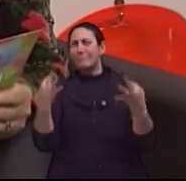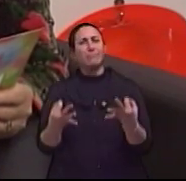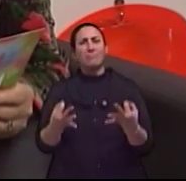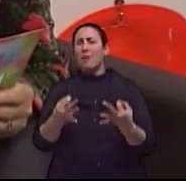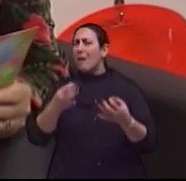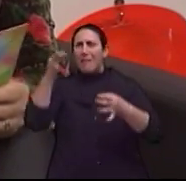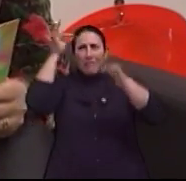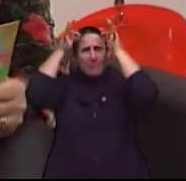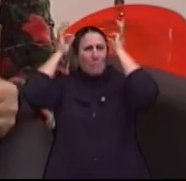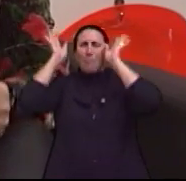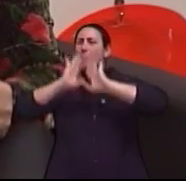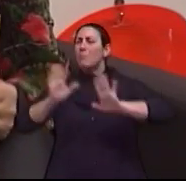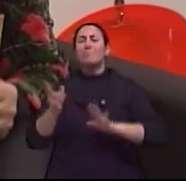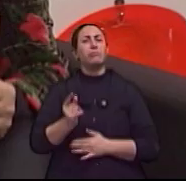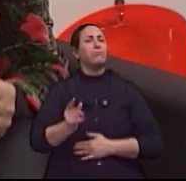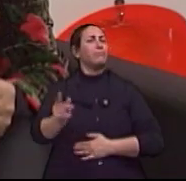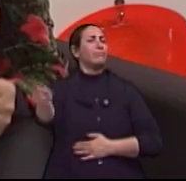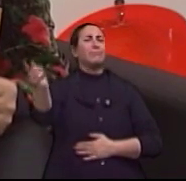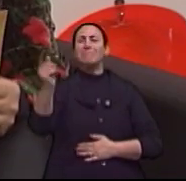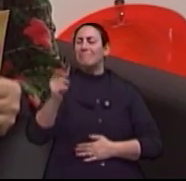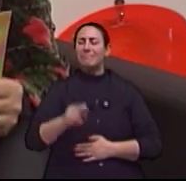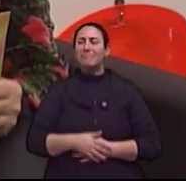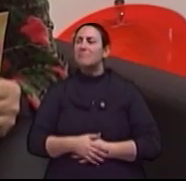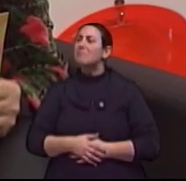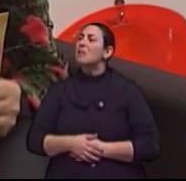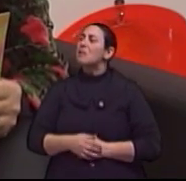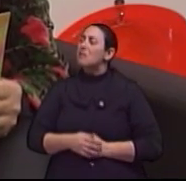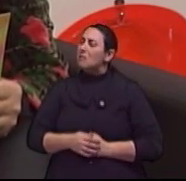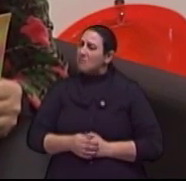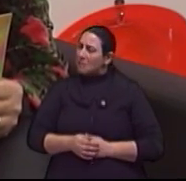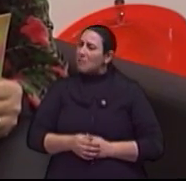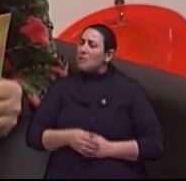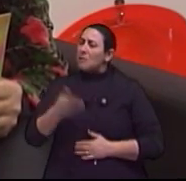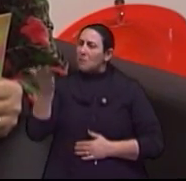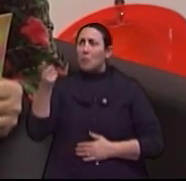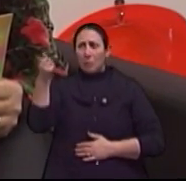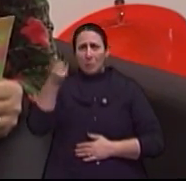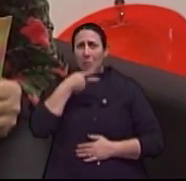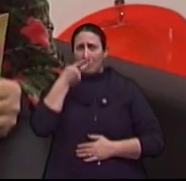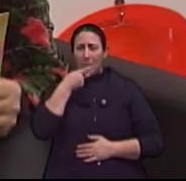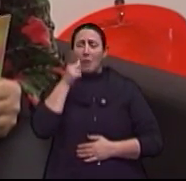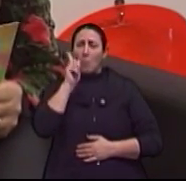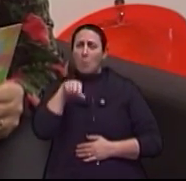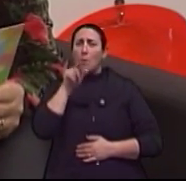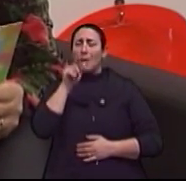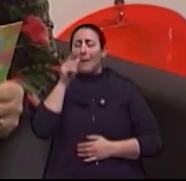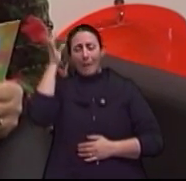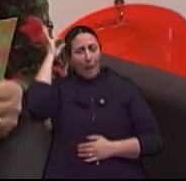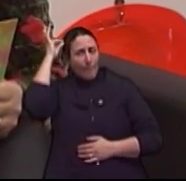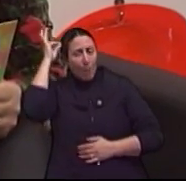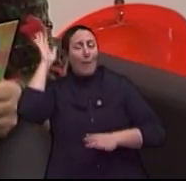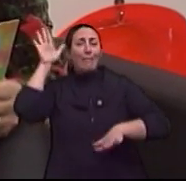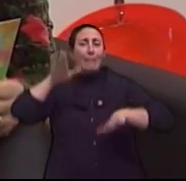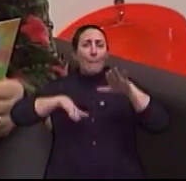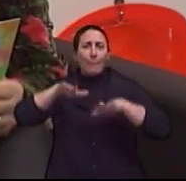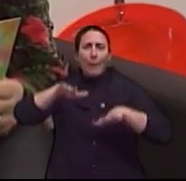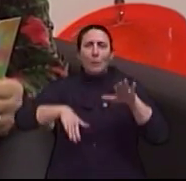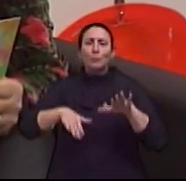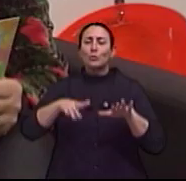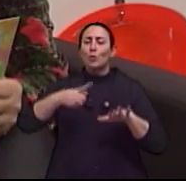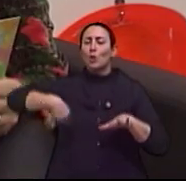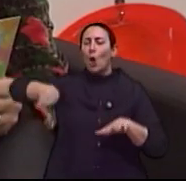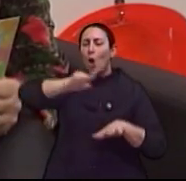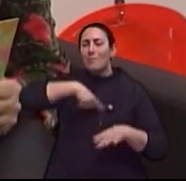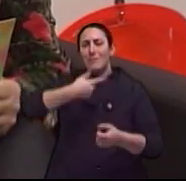definitivo bom o senhor Deixa claro para nós que o cabelo tem a ver com o que ingerimos que o cabelo tem a ver com os nossos